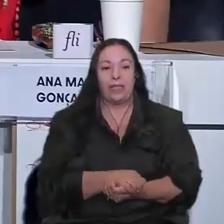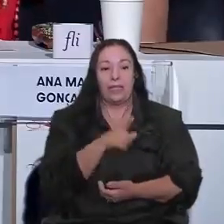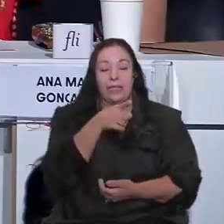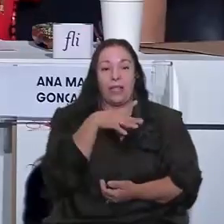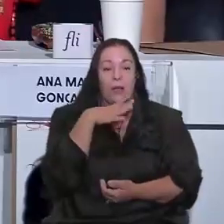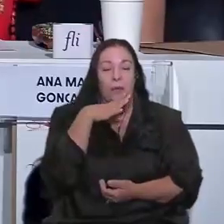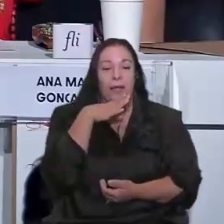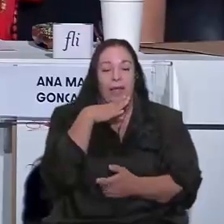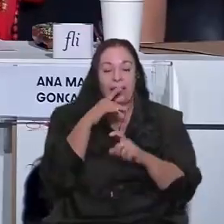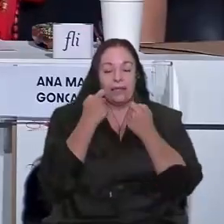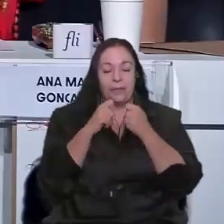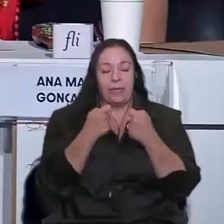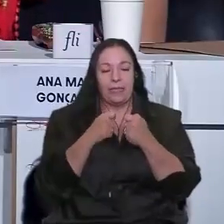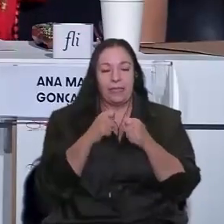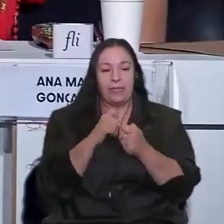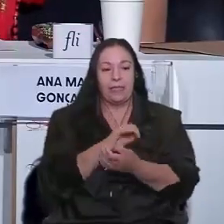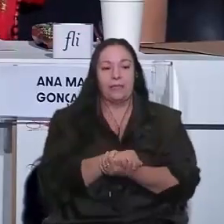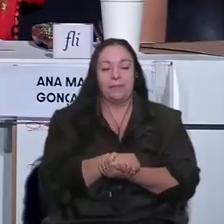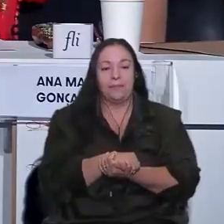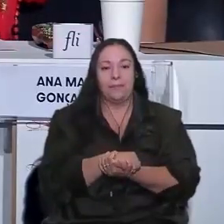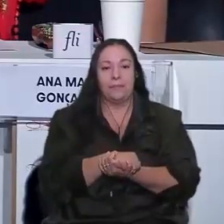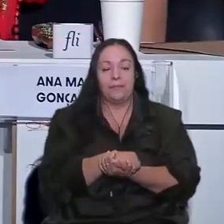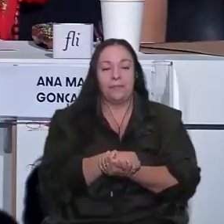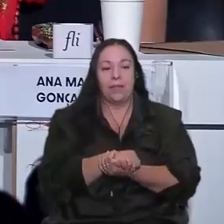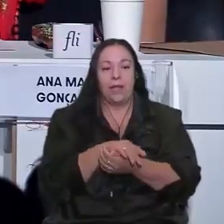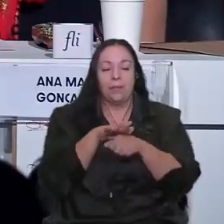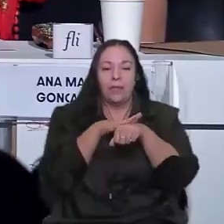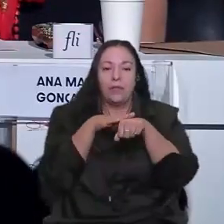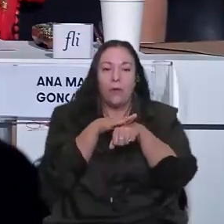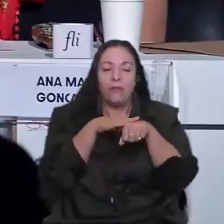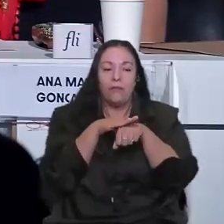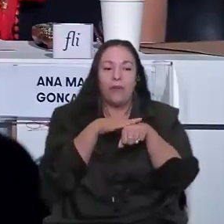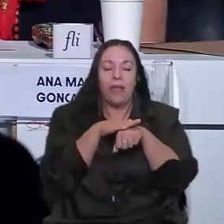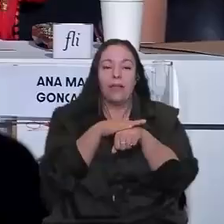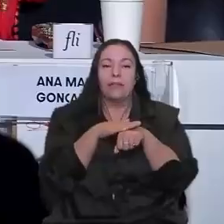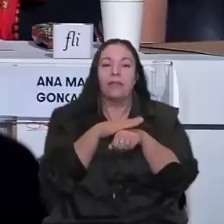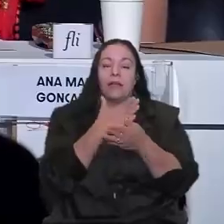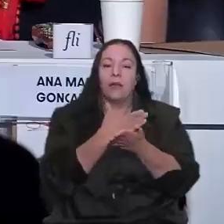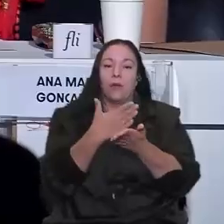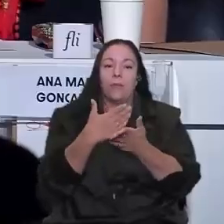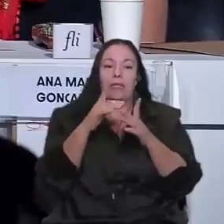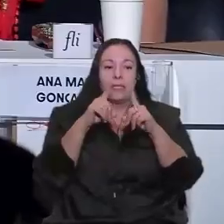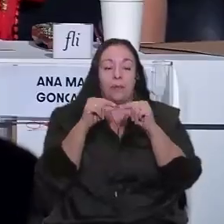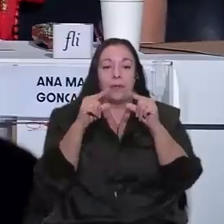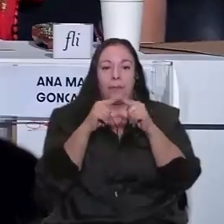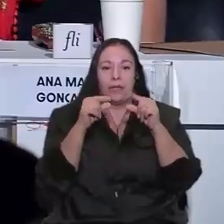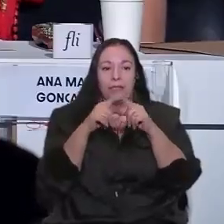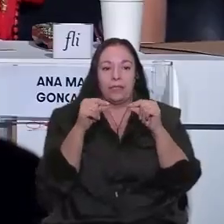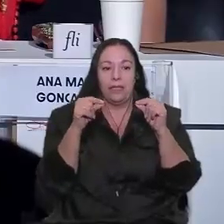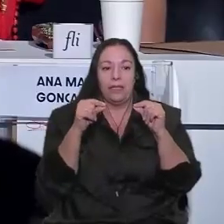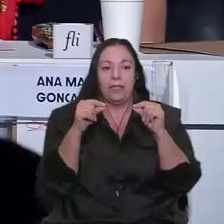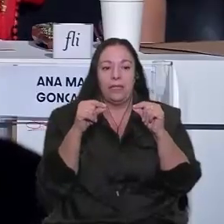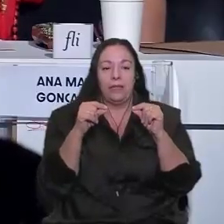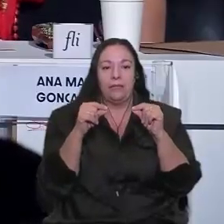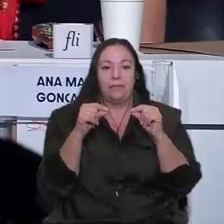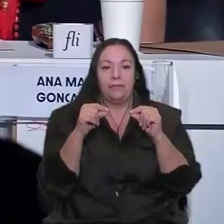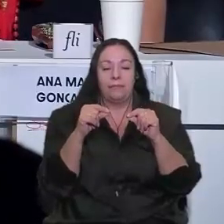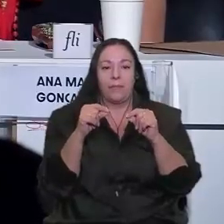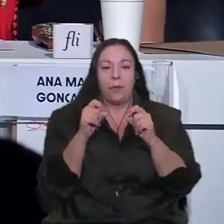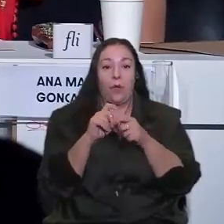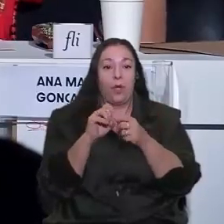conhece ainda, precisa. Para continuar a conversa que começamos em Brasília e depois correr solta para